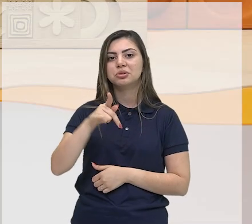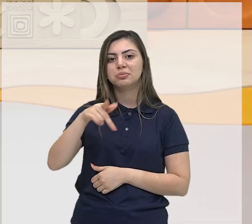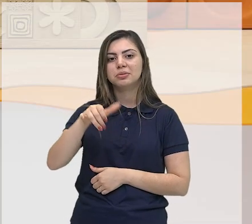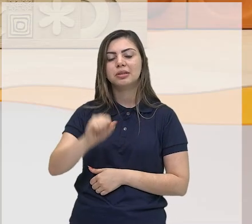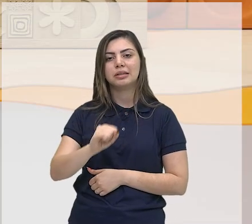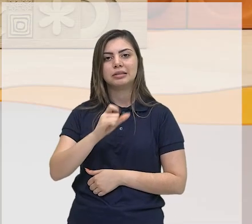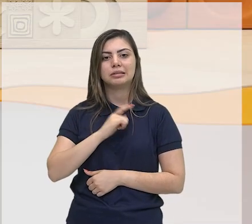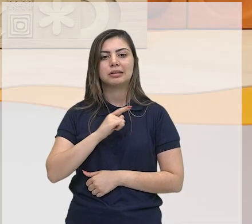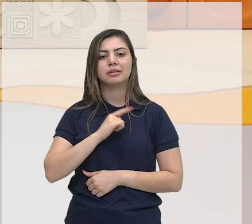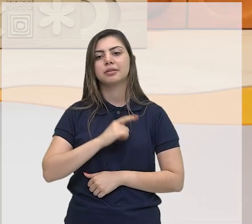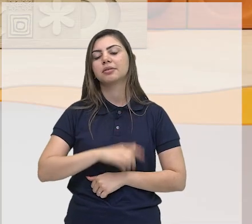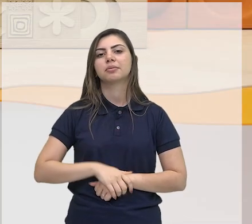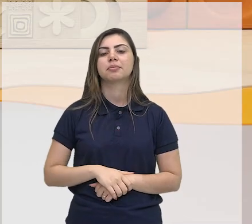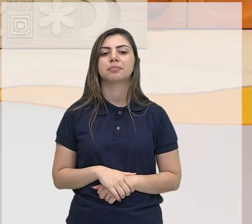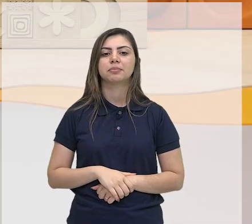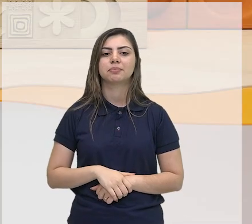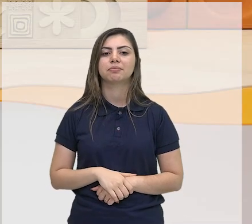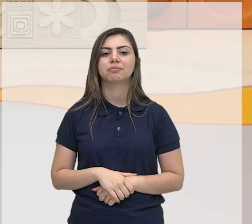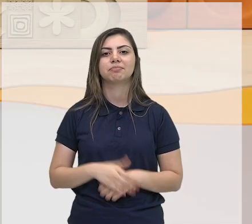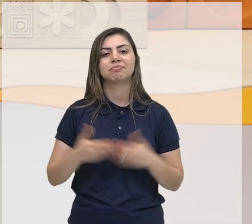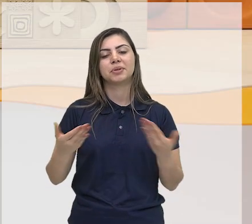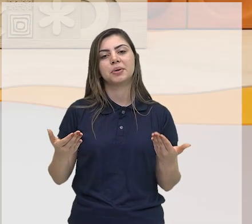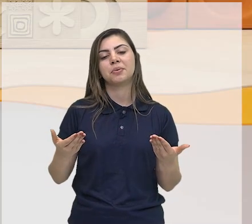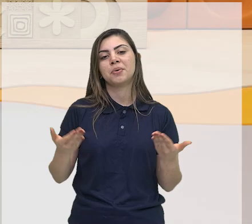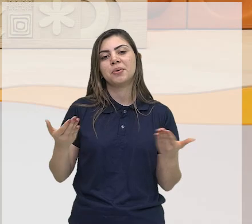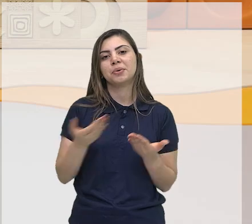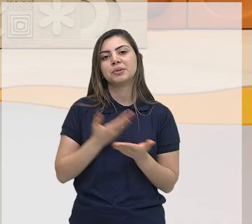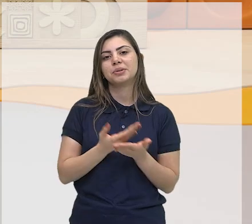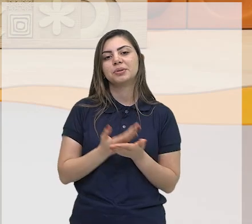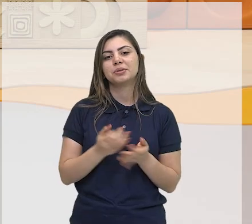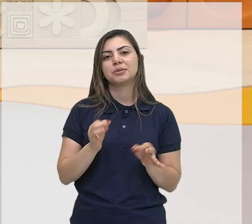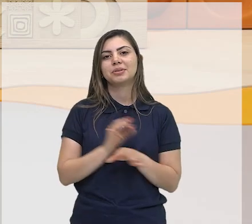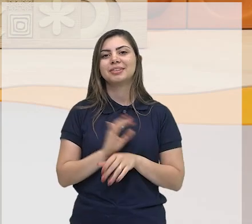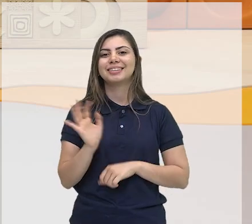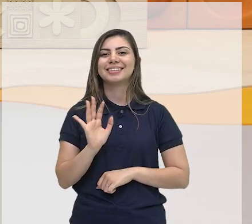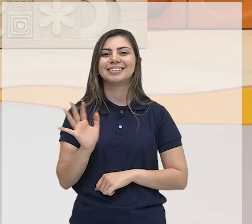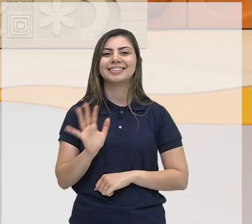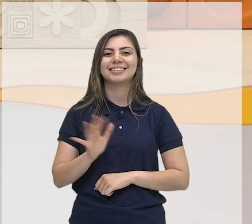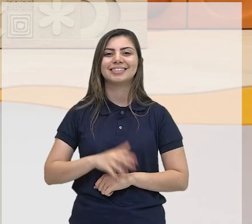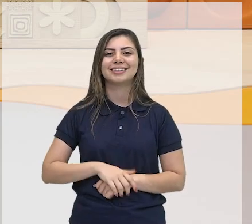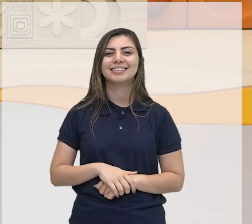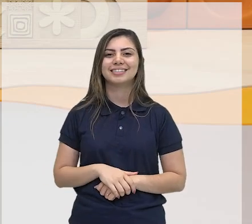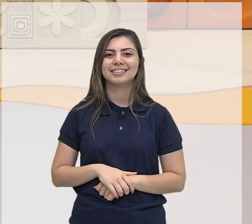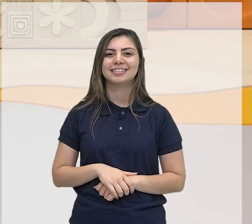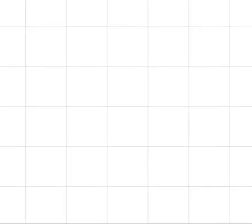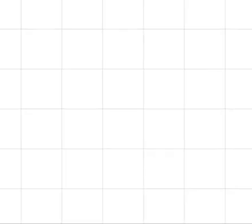de destino. Bom, ficamos por aqui na nossa aula. Até a próxima!